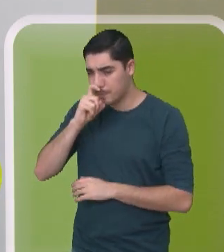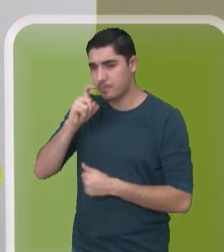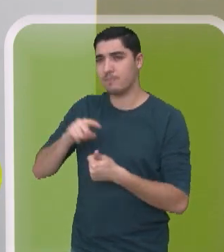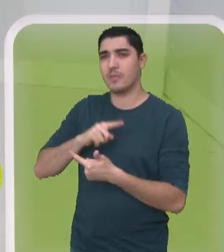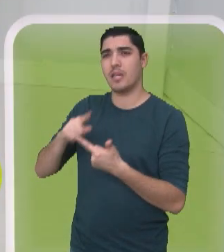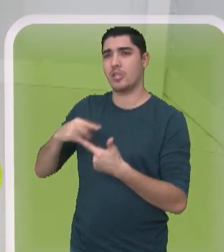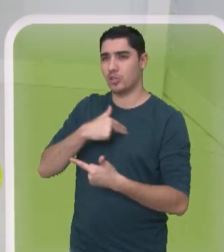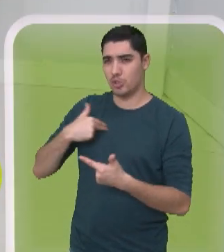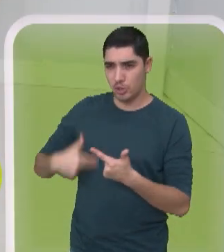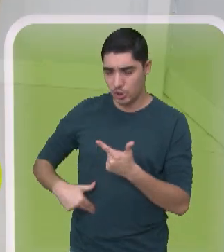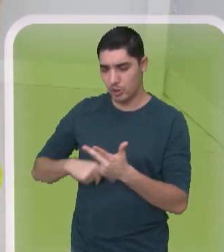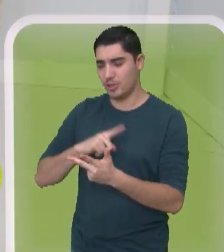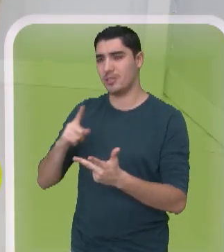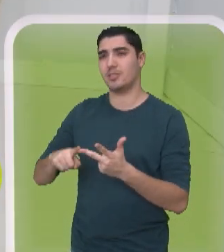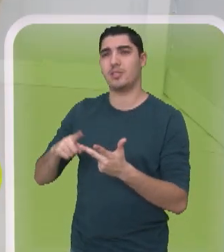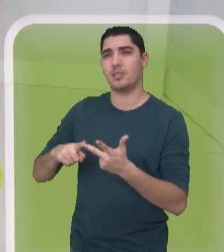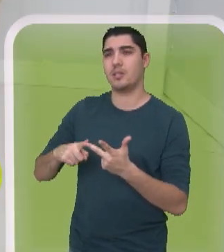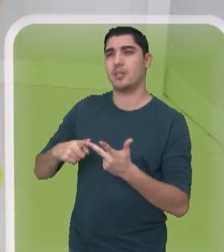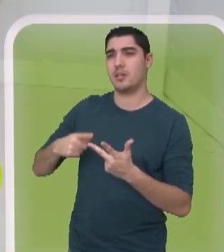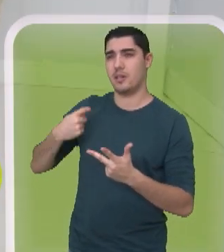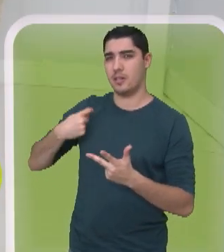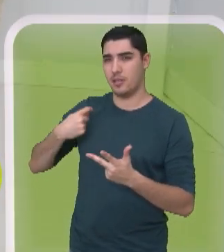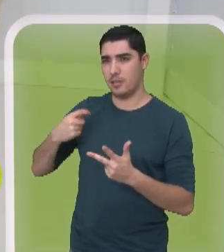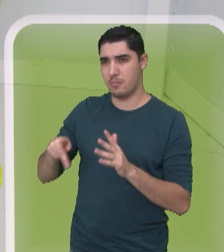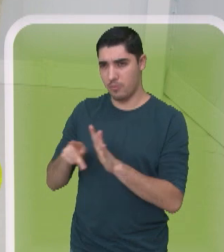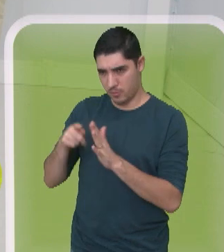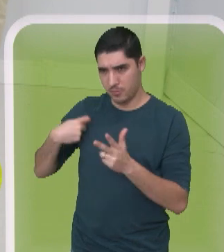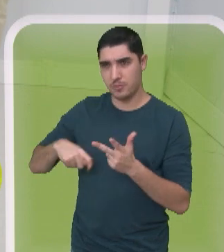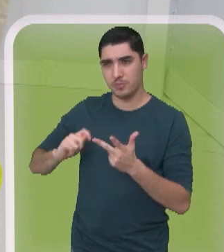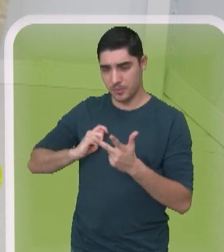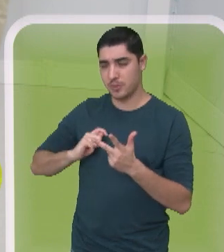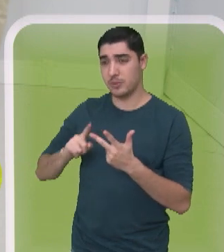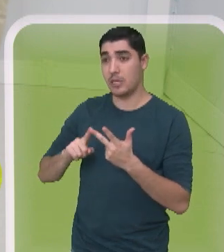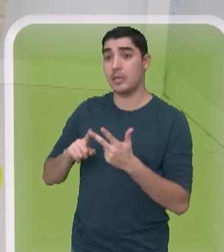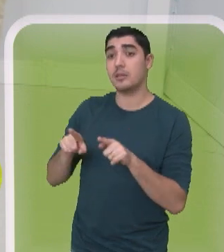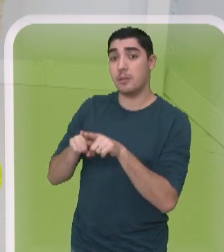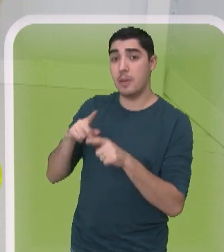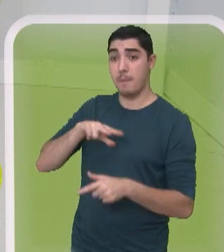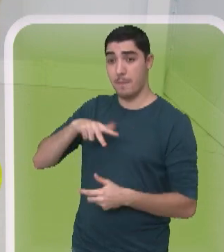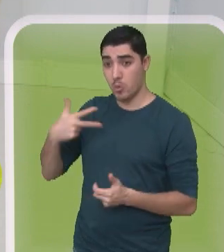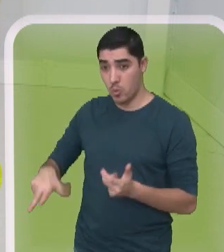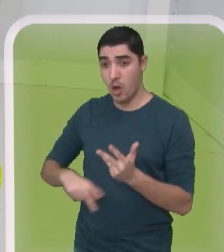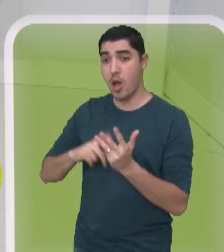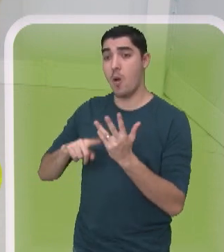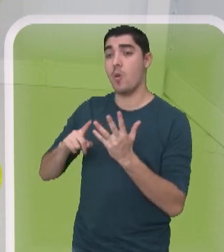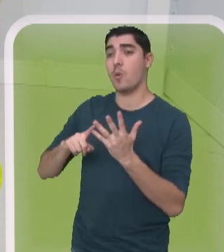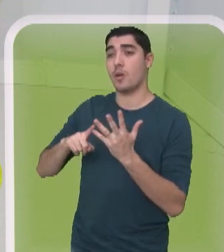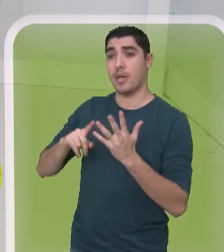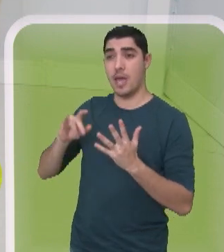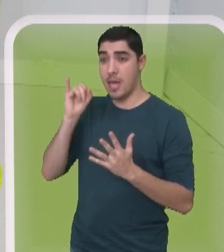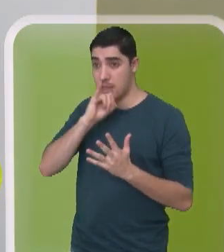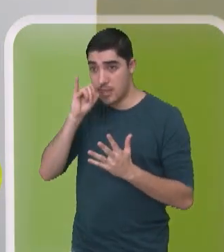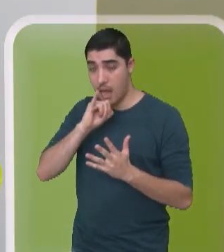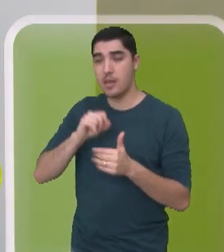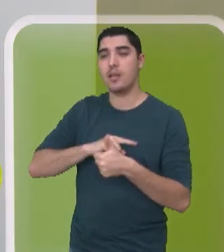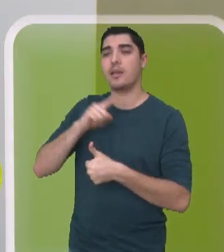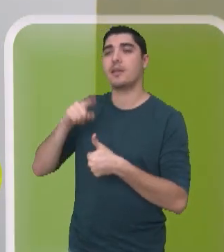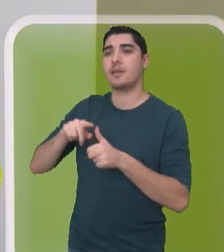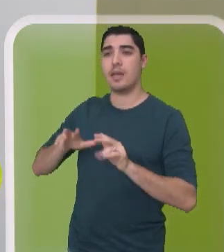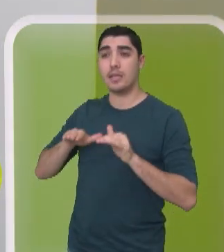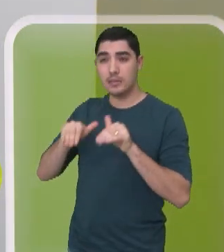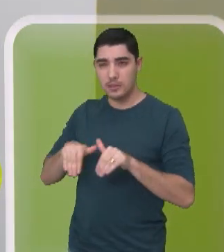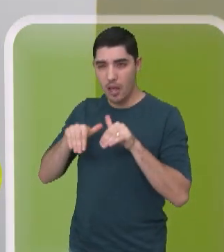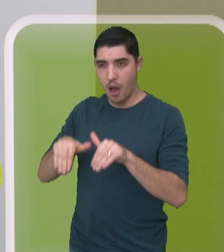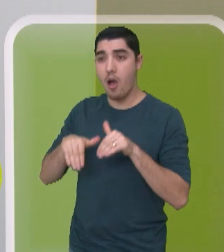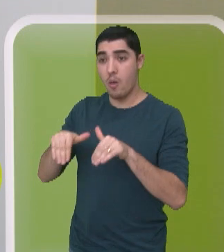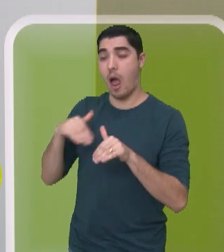rodei bastante aí pela Europa, mais Portugal, Itália e na Austrália também. Foi onde eu encerrei a carreira jogando pelo Sydney